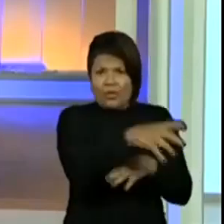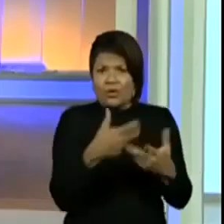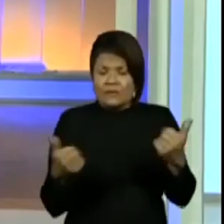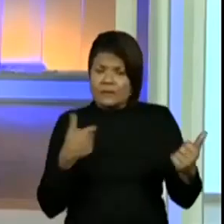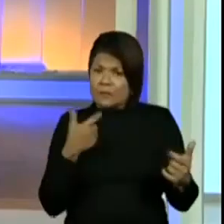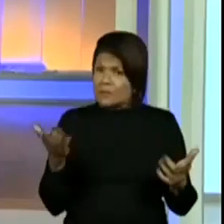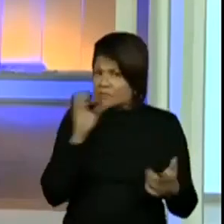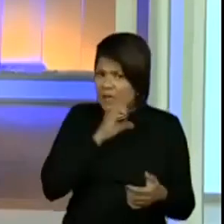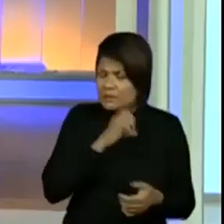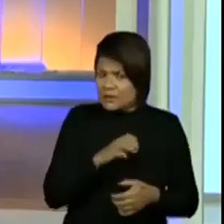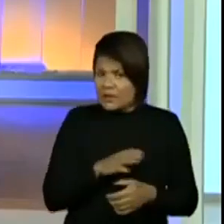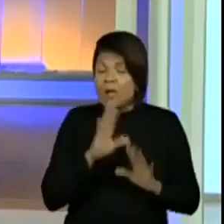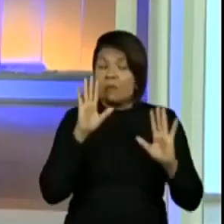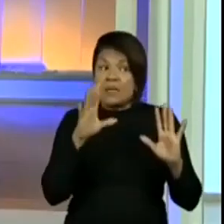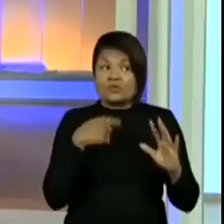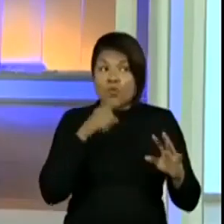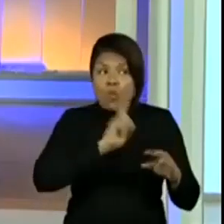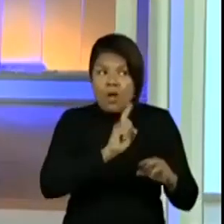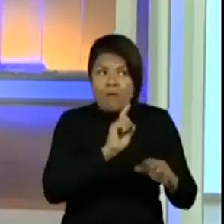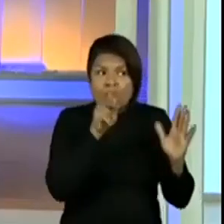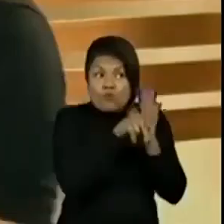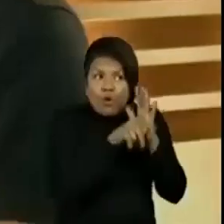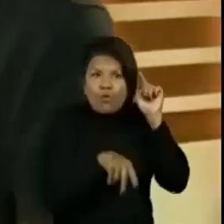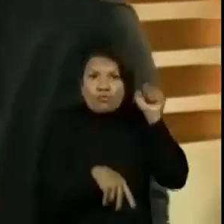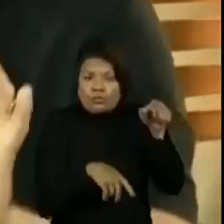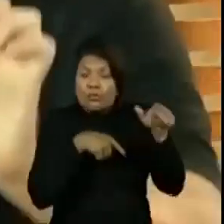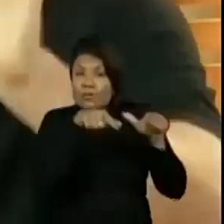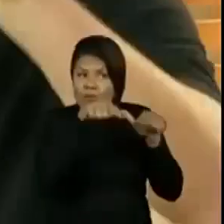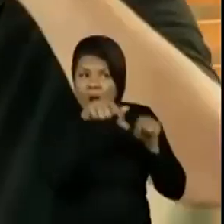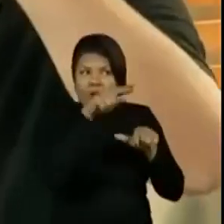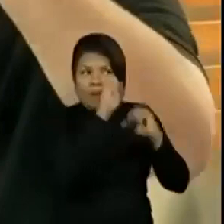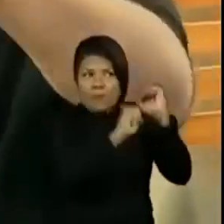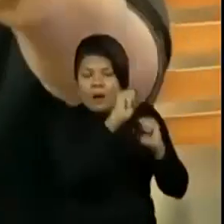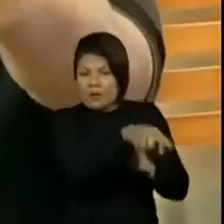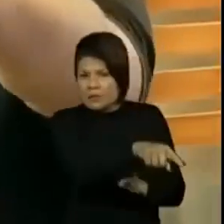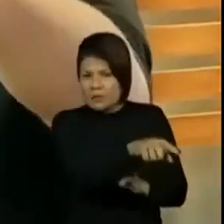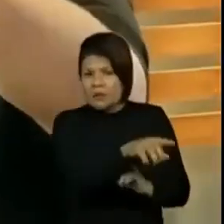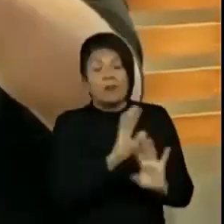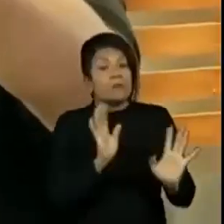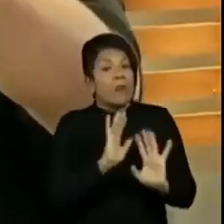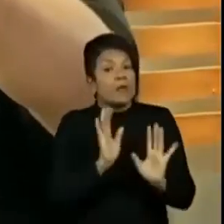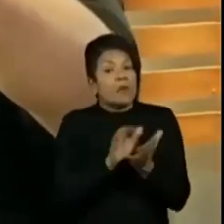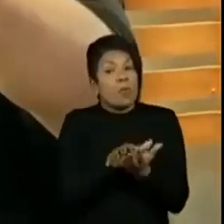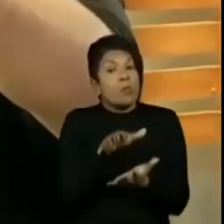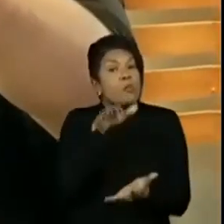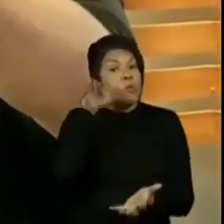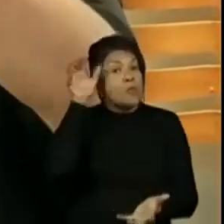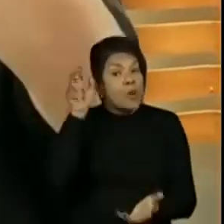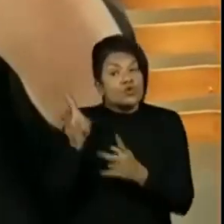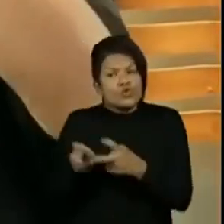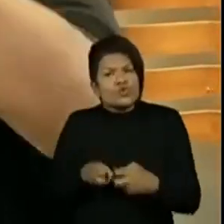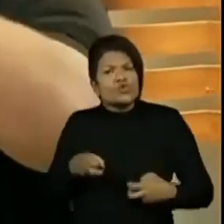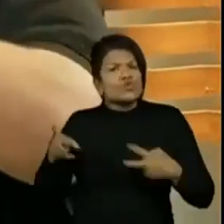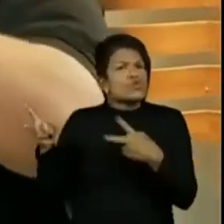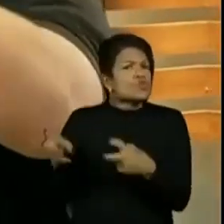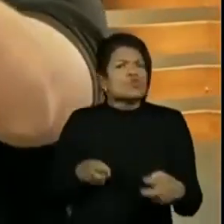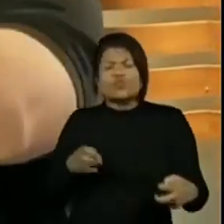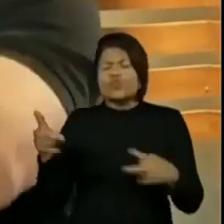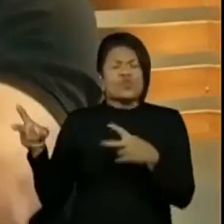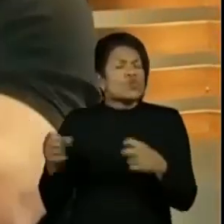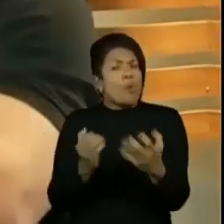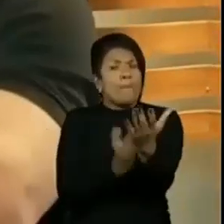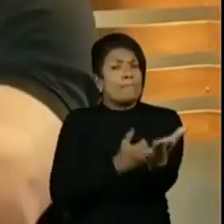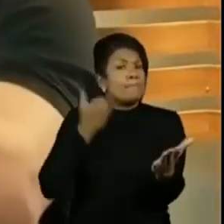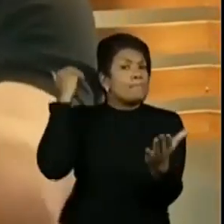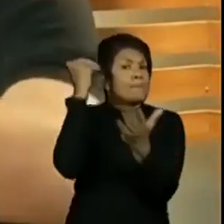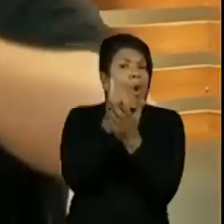atenção, não é a maquinofatura em si, mas o elevado consumo, e vocês já sabem disso. O elevado